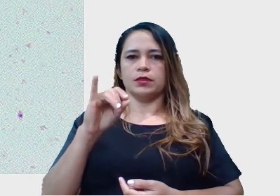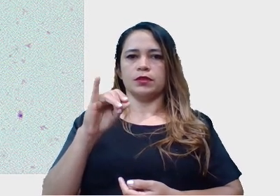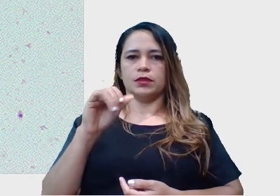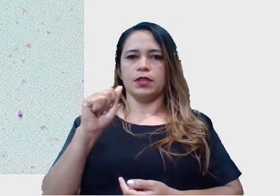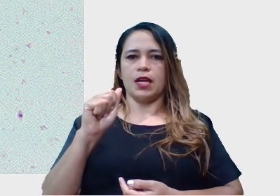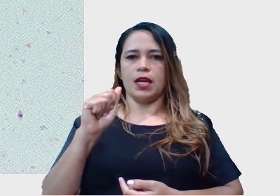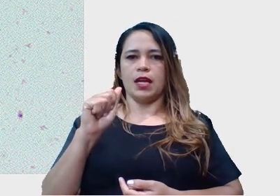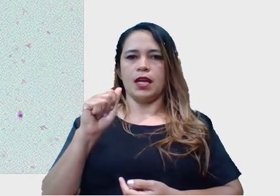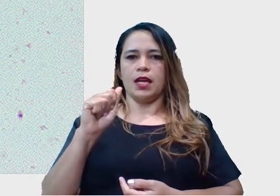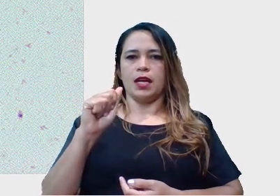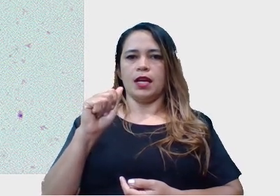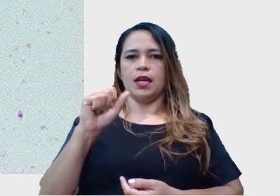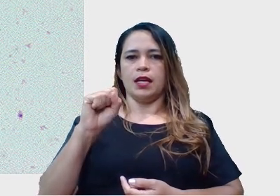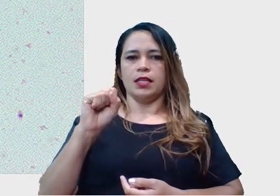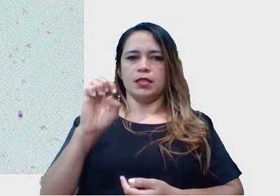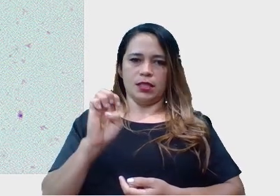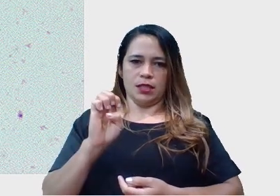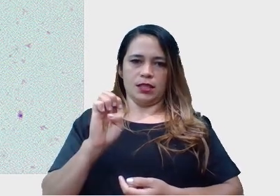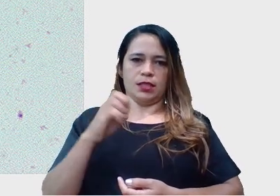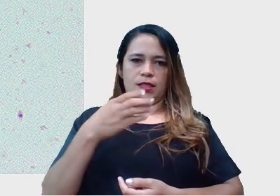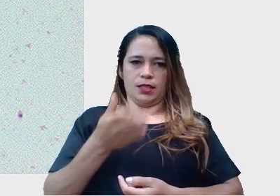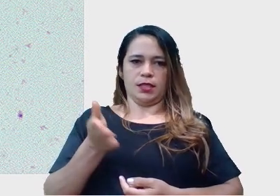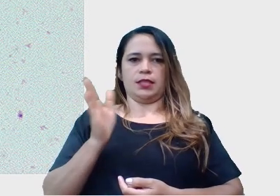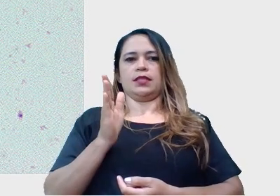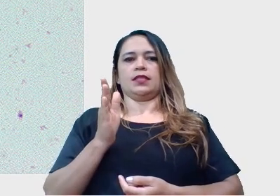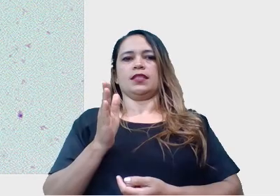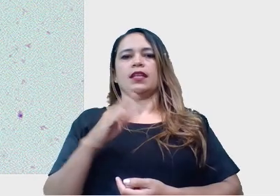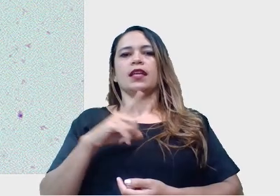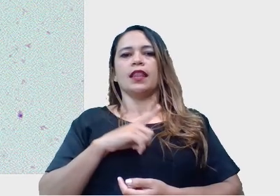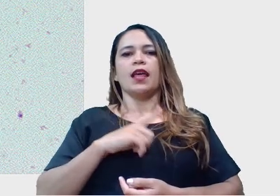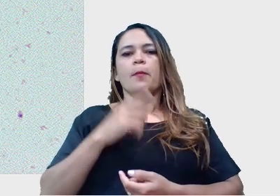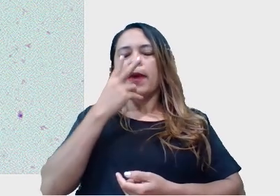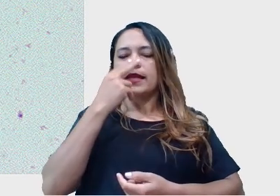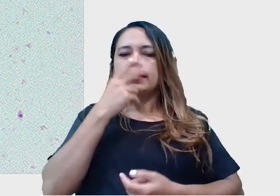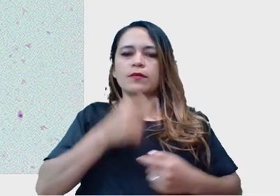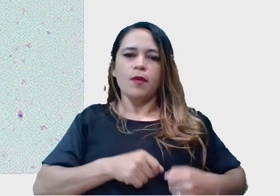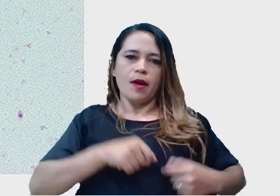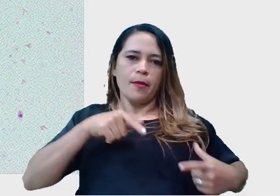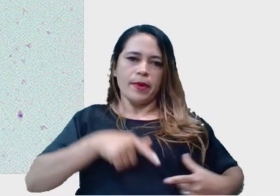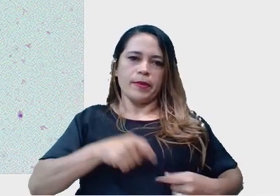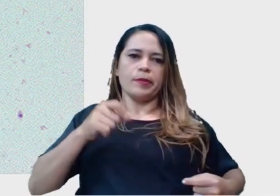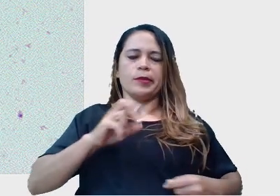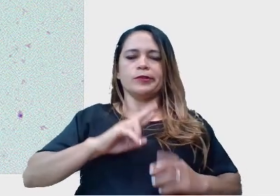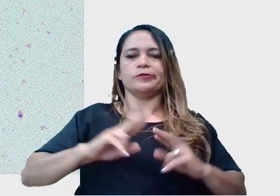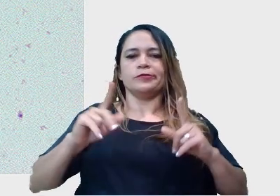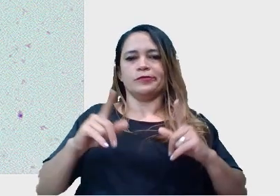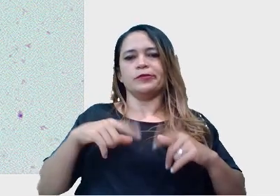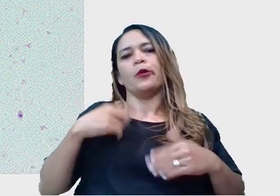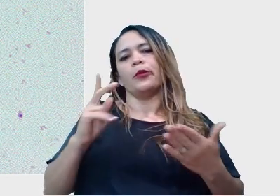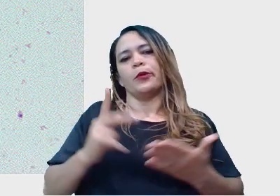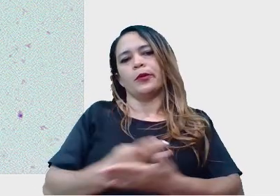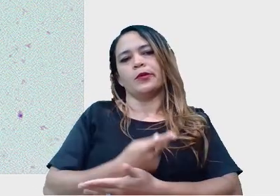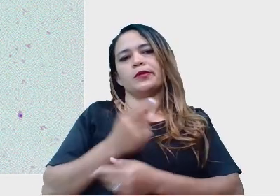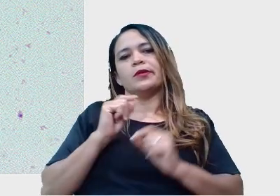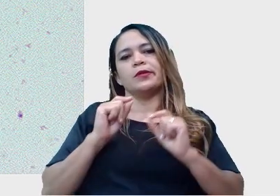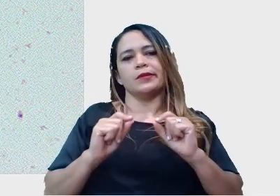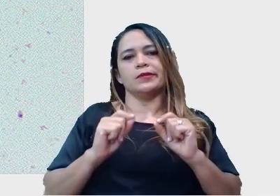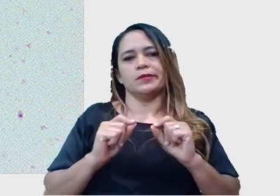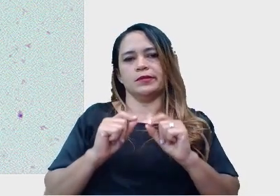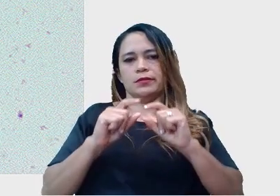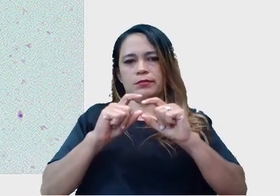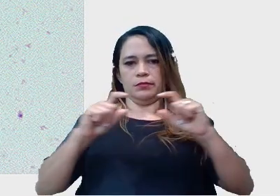ela é muito parecida em termos de doença com o que a gente acabou de ver, com a ameba, com algumas diferenças. O agente causador agora é